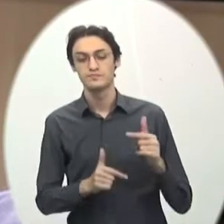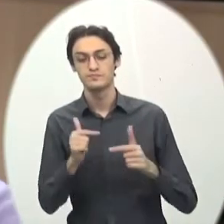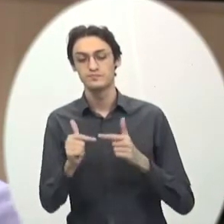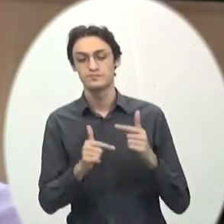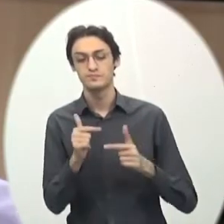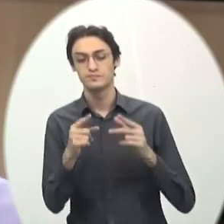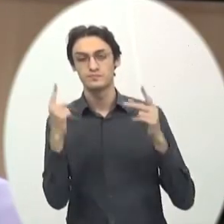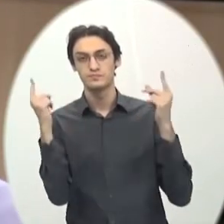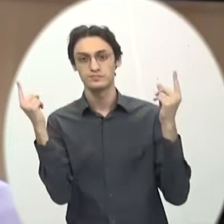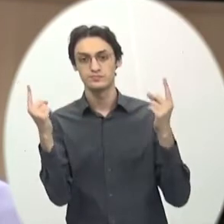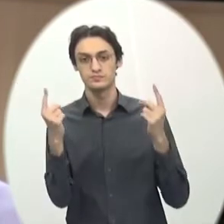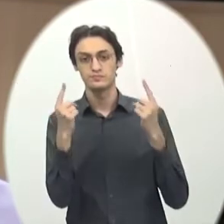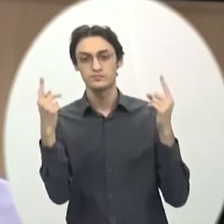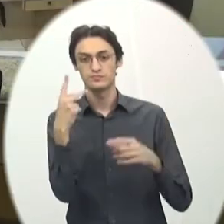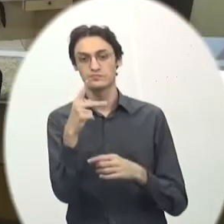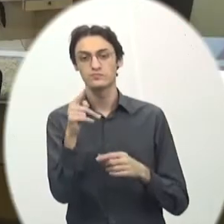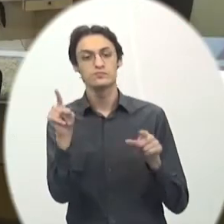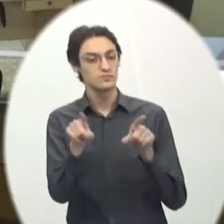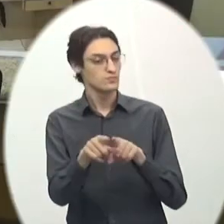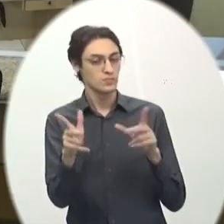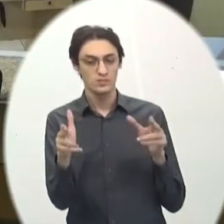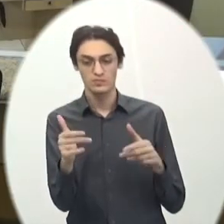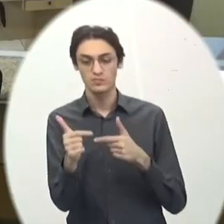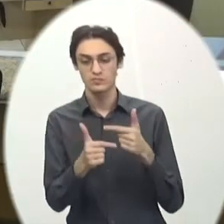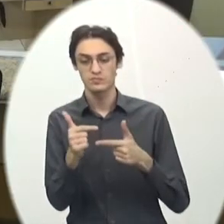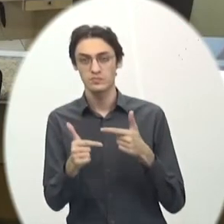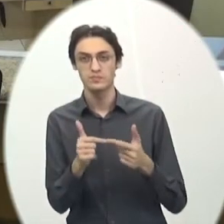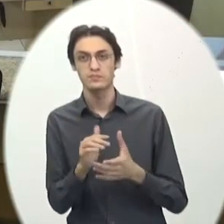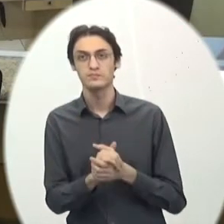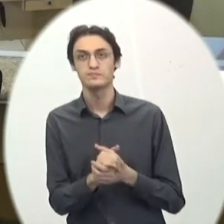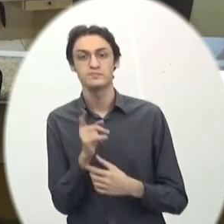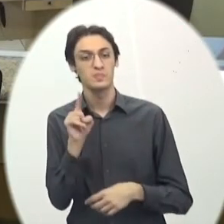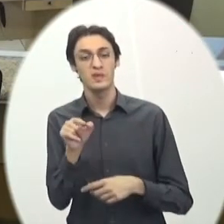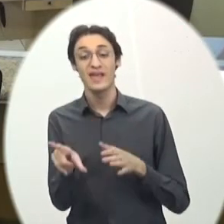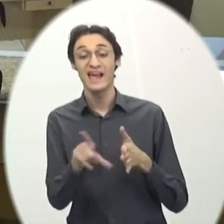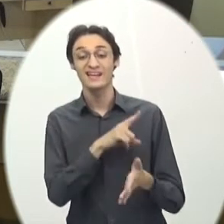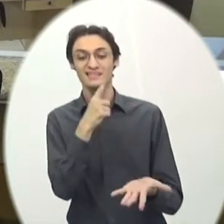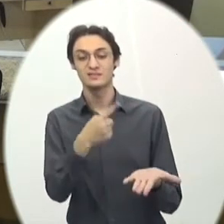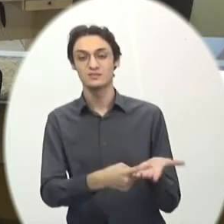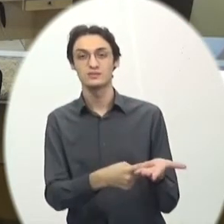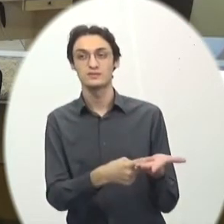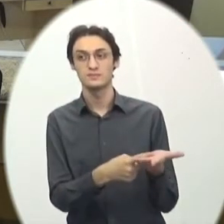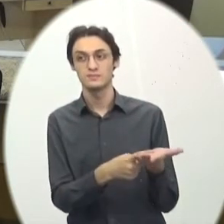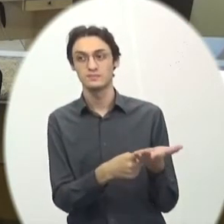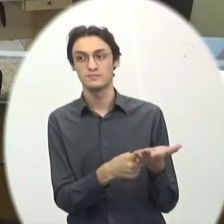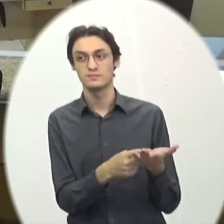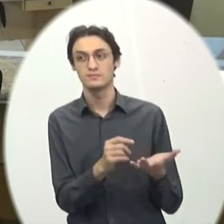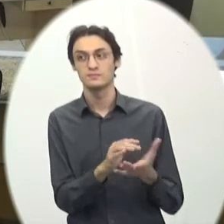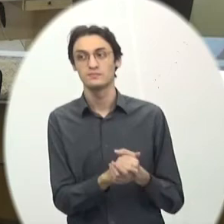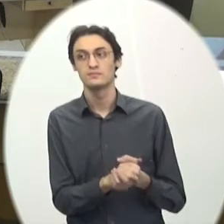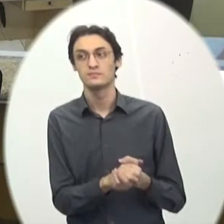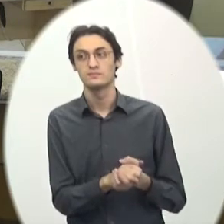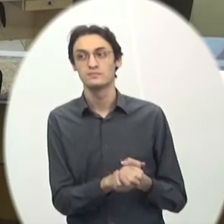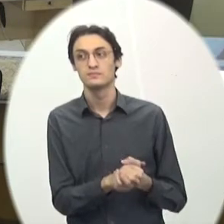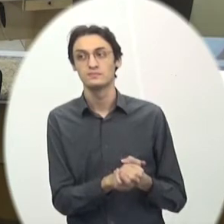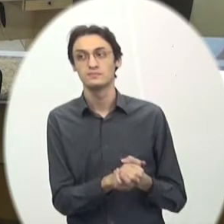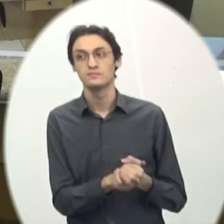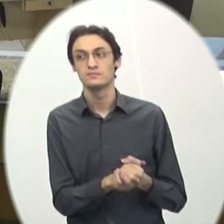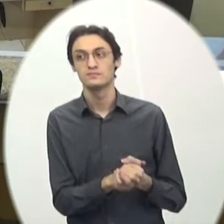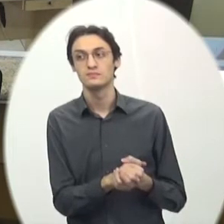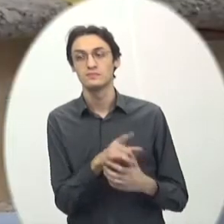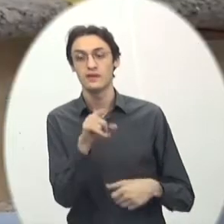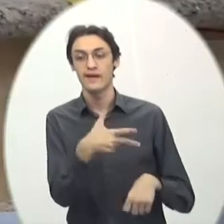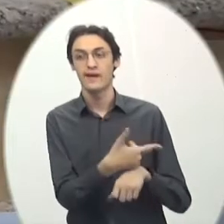dessa forma também? Sim, porque são trabalhos, na verdade, agendados. São agendados, não é um serviço de emergência,